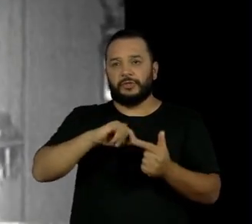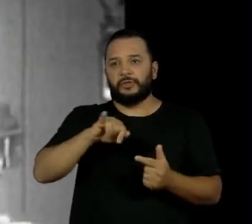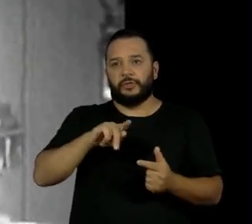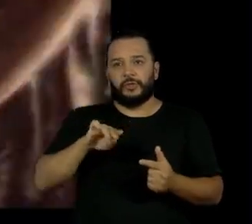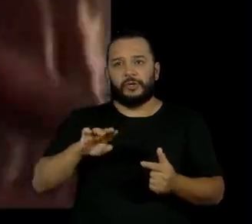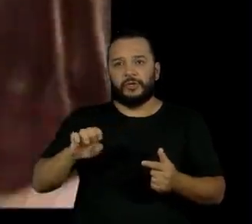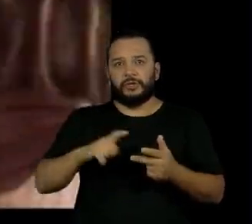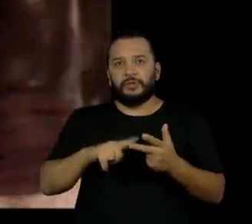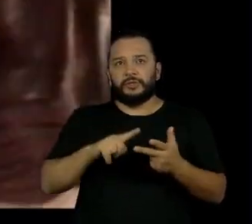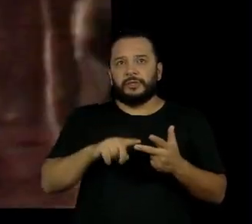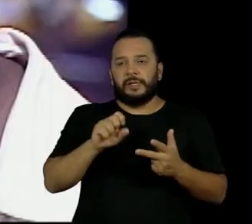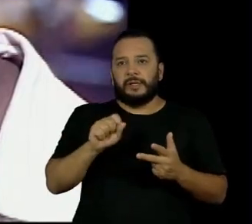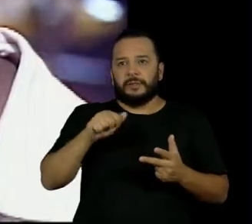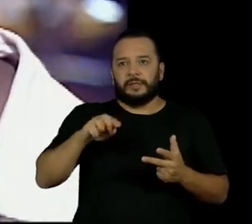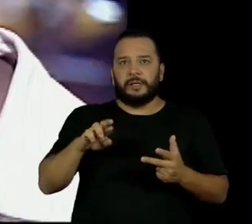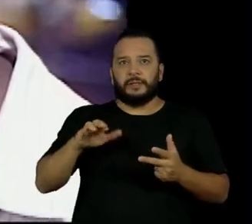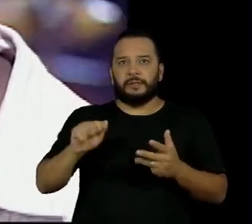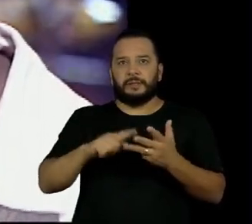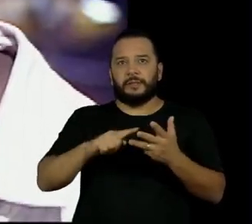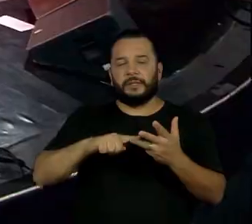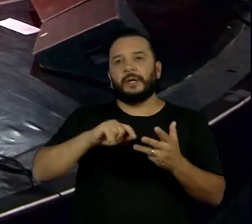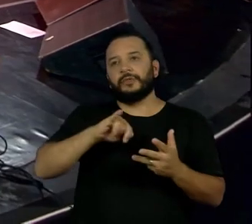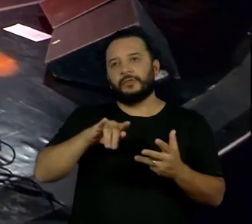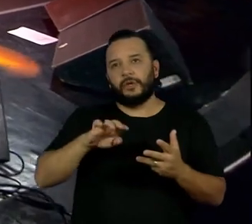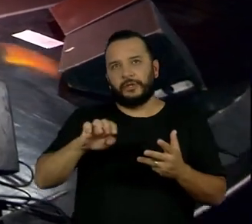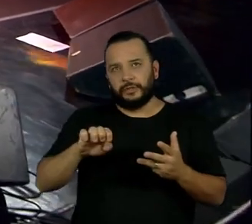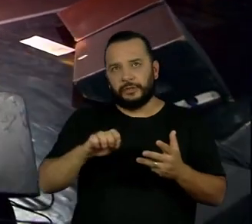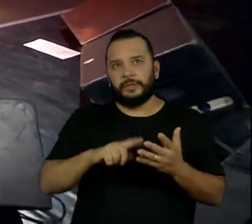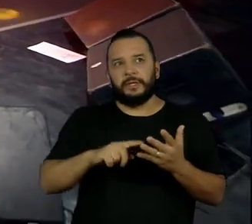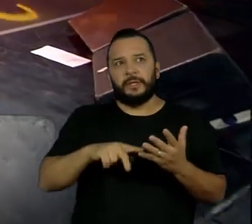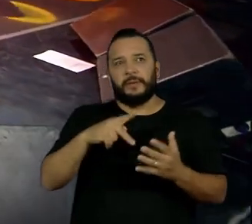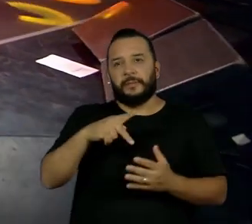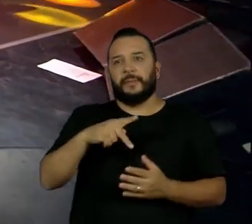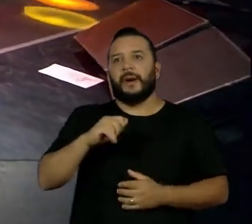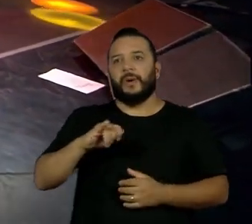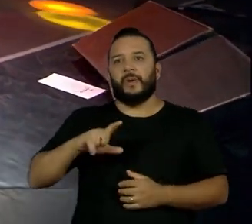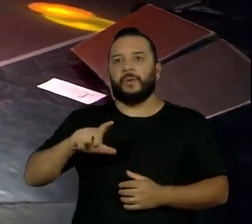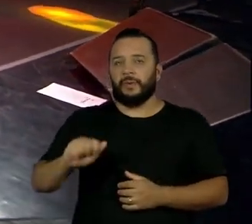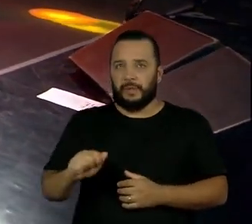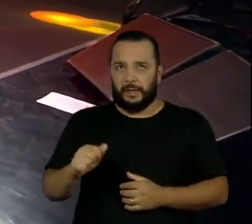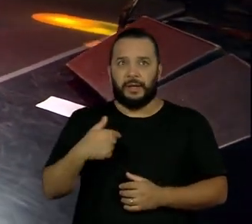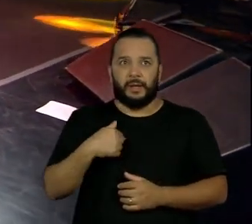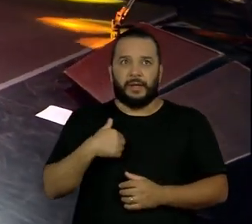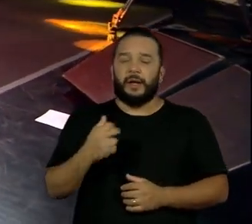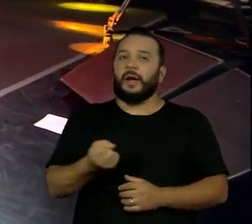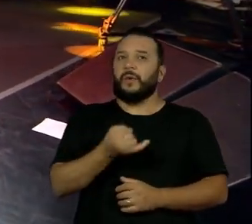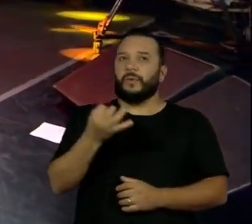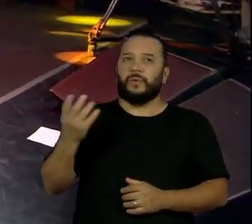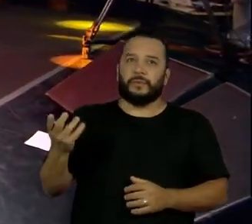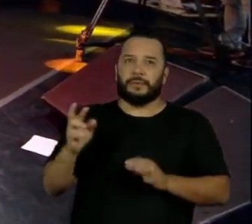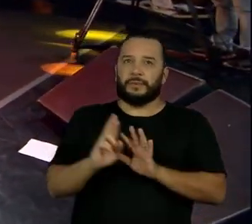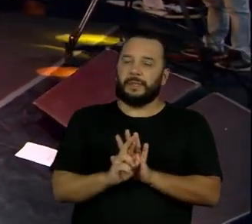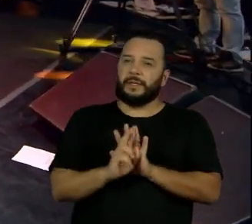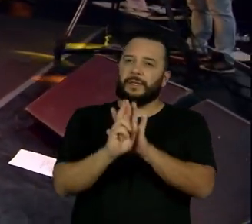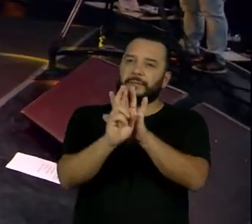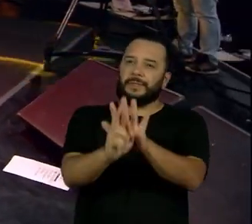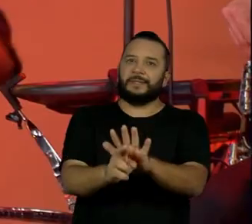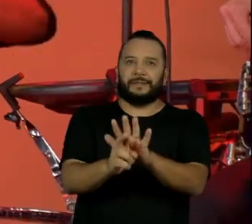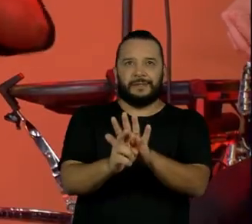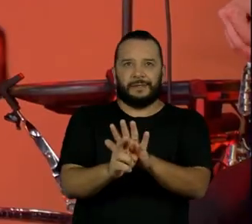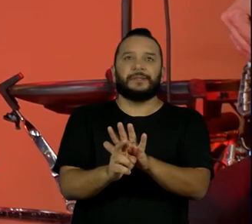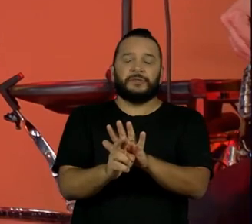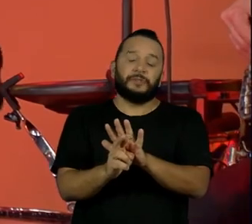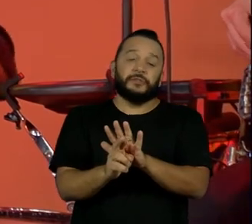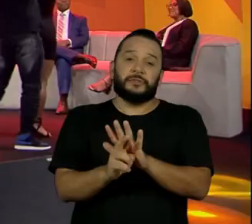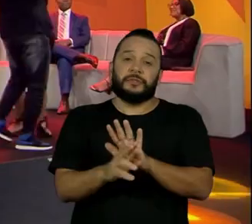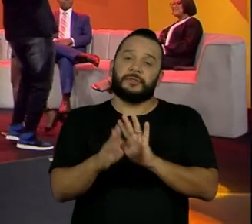Jor Sandra de Sá Seu Jorge e Paula Lima alguns dos inspirados representantes dessa que